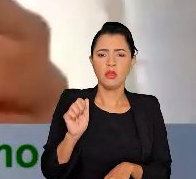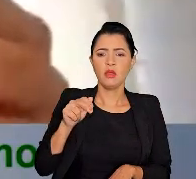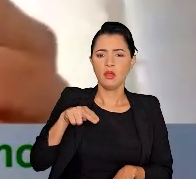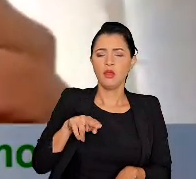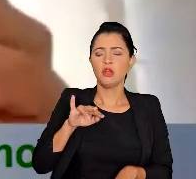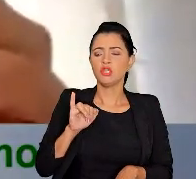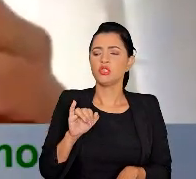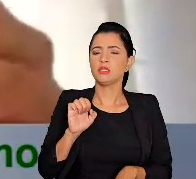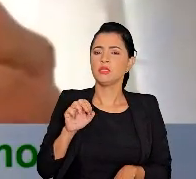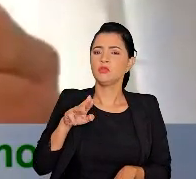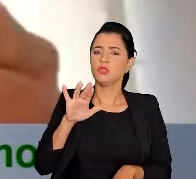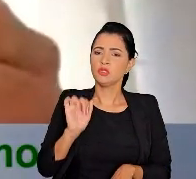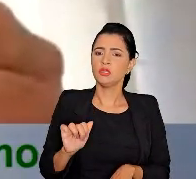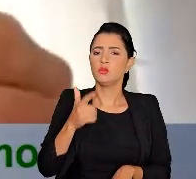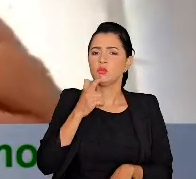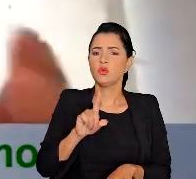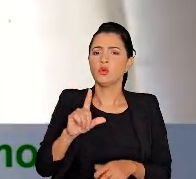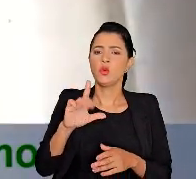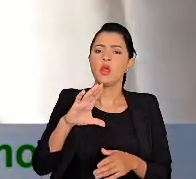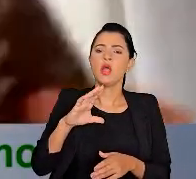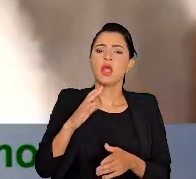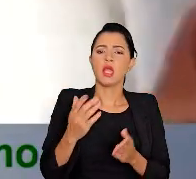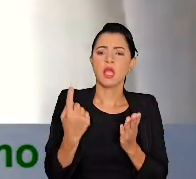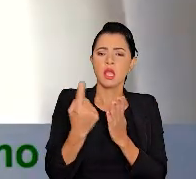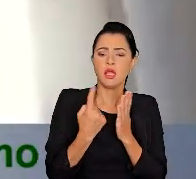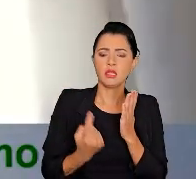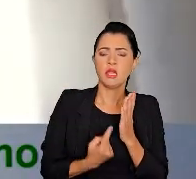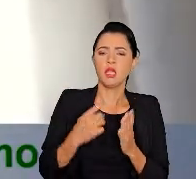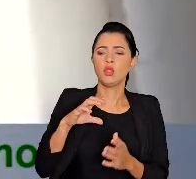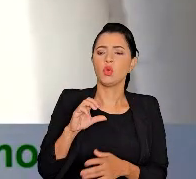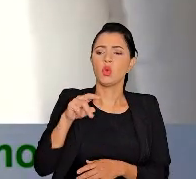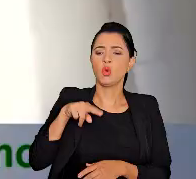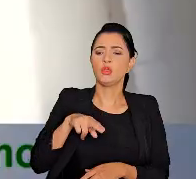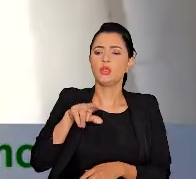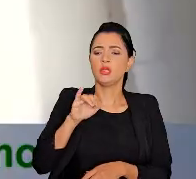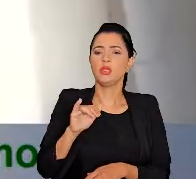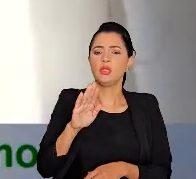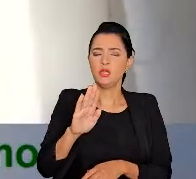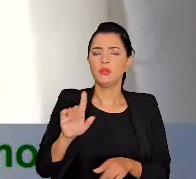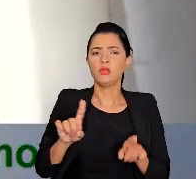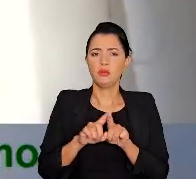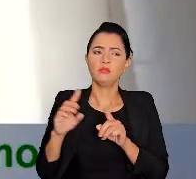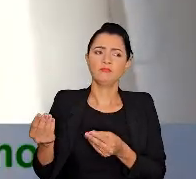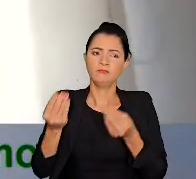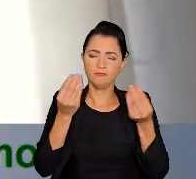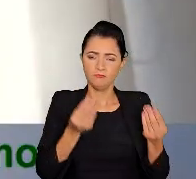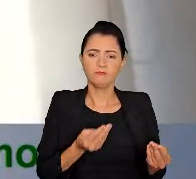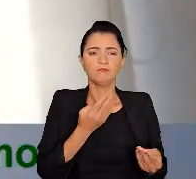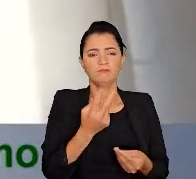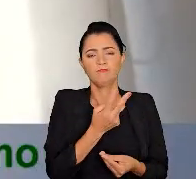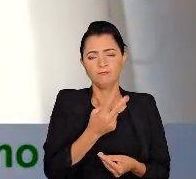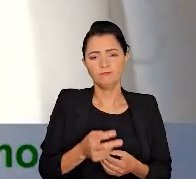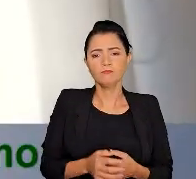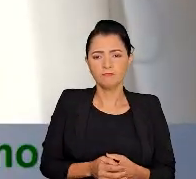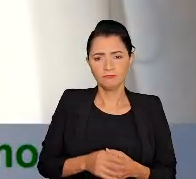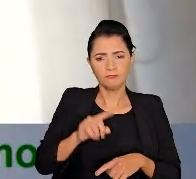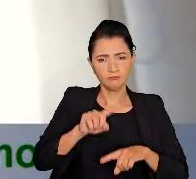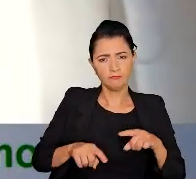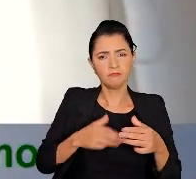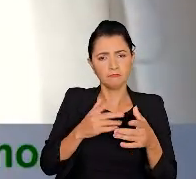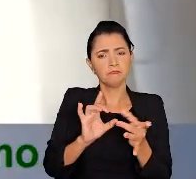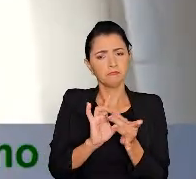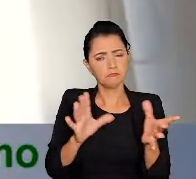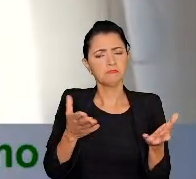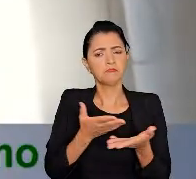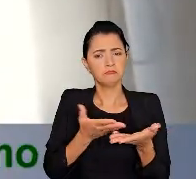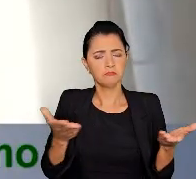é Cadernos CONIB, que também vou fazer chegar à doutora Terezinha e à doutora Diana. Esse material está à disposição